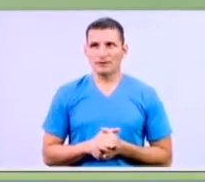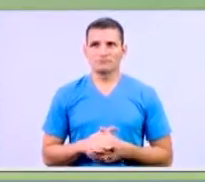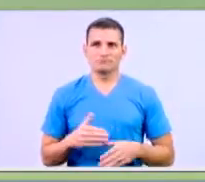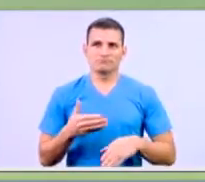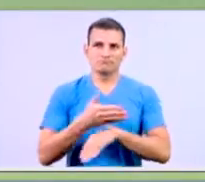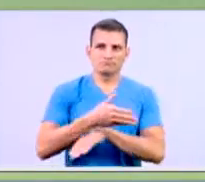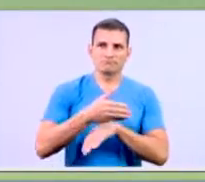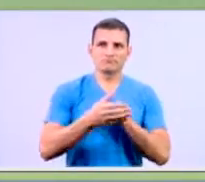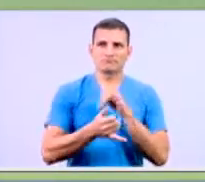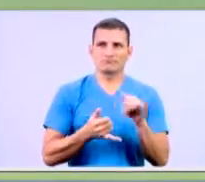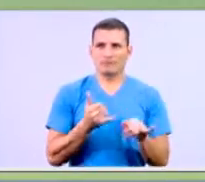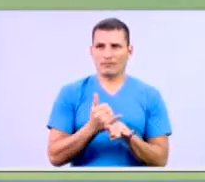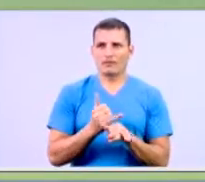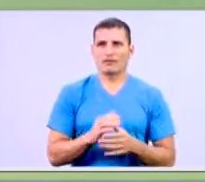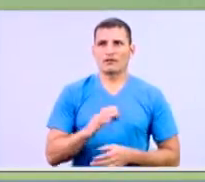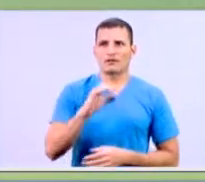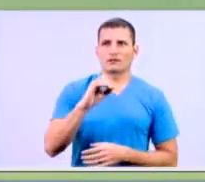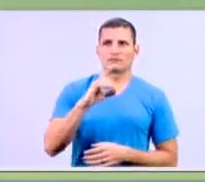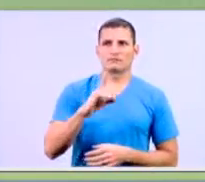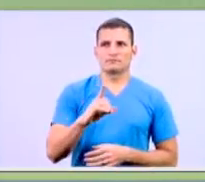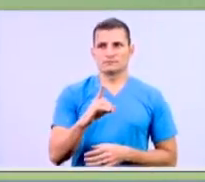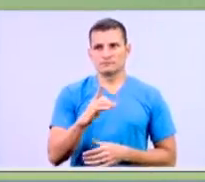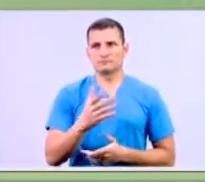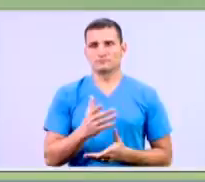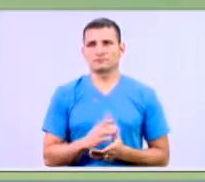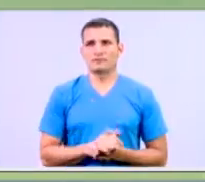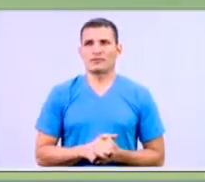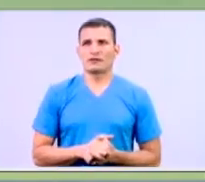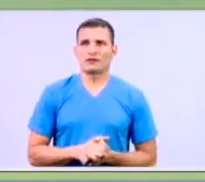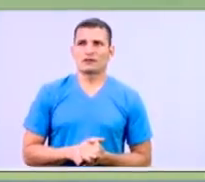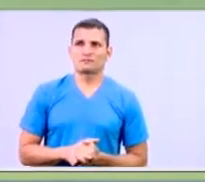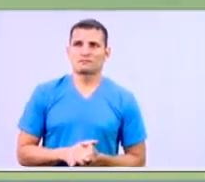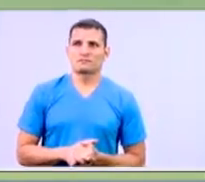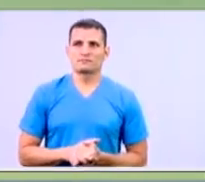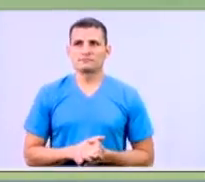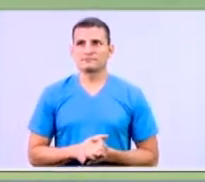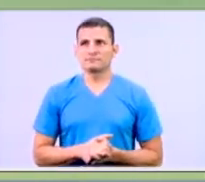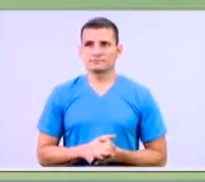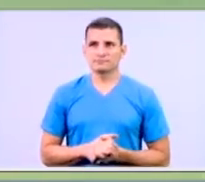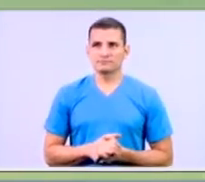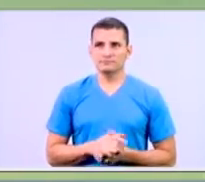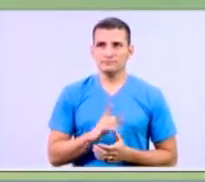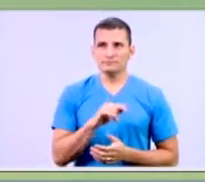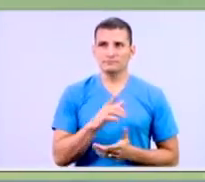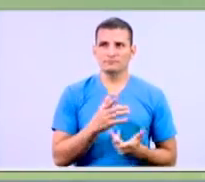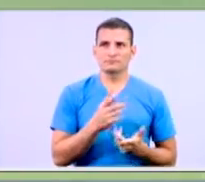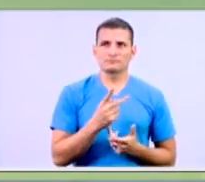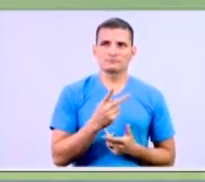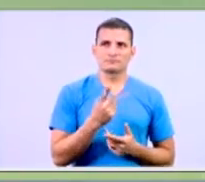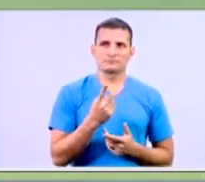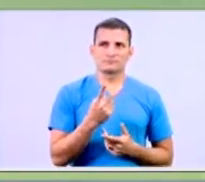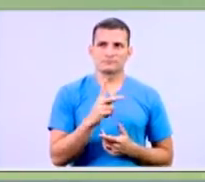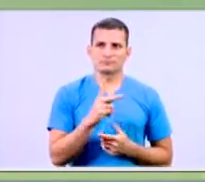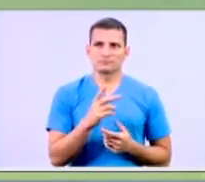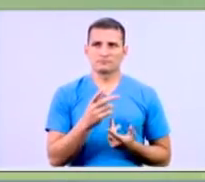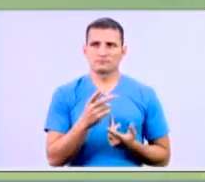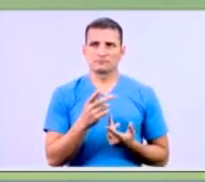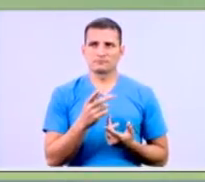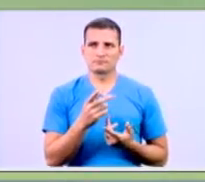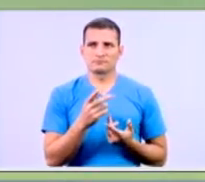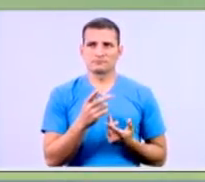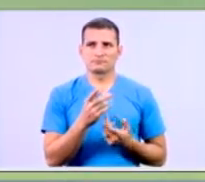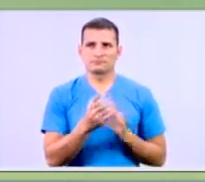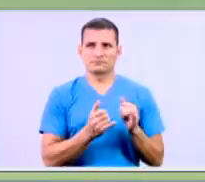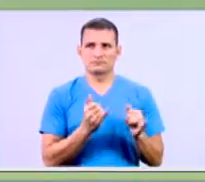acontecer, códigos maliciosos, né, os malwares, que aí estão para roubar às vezes dados nossos